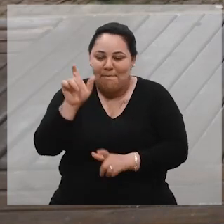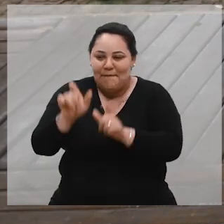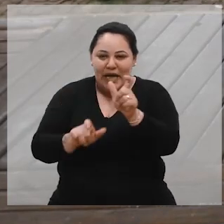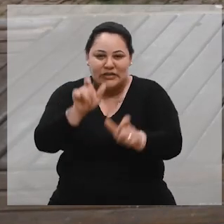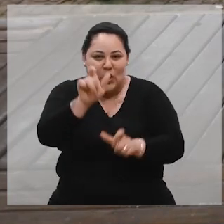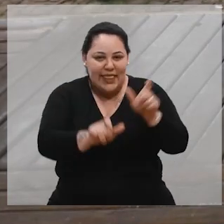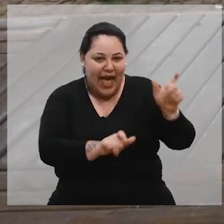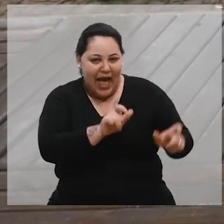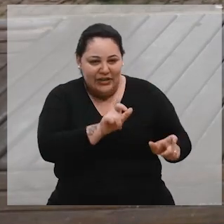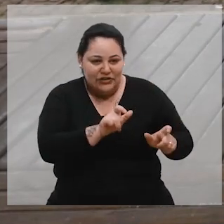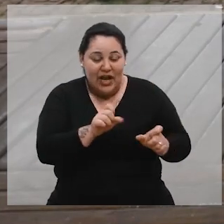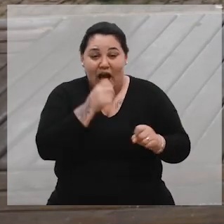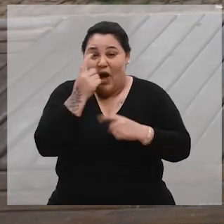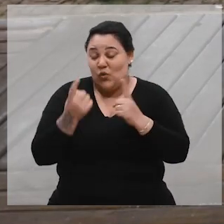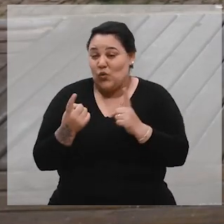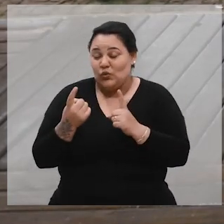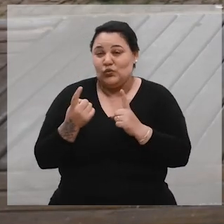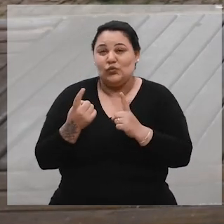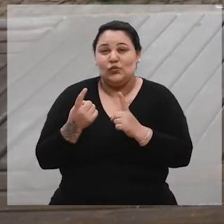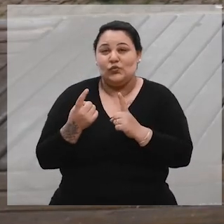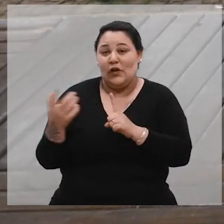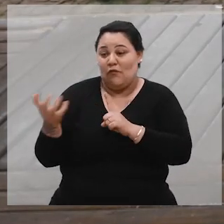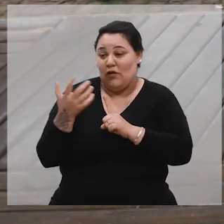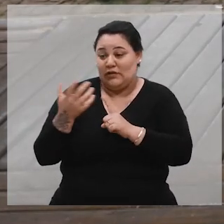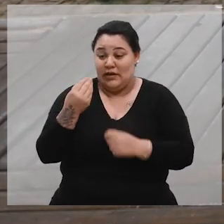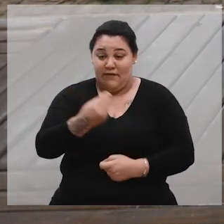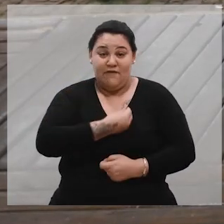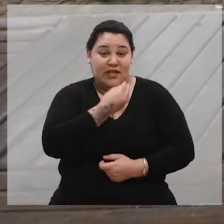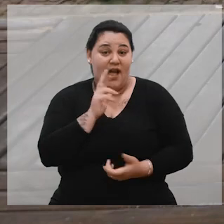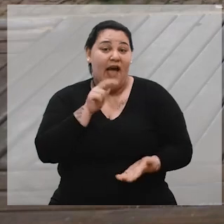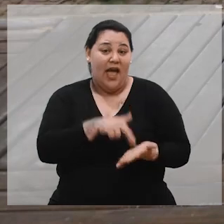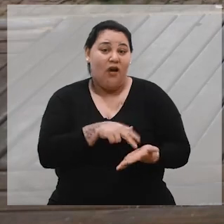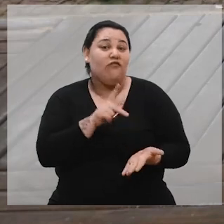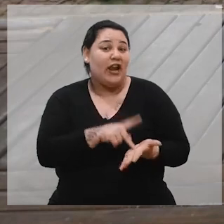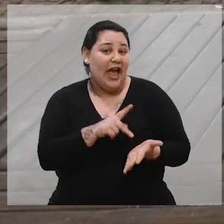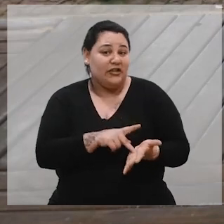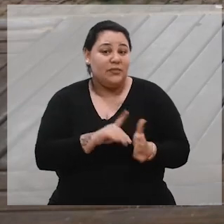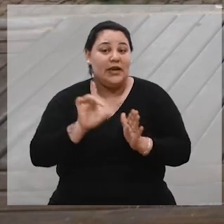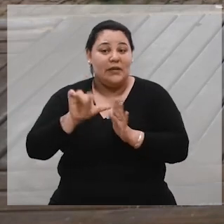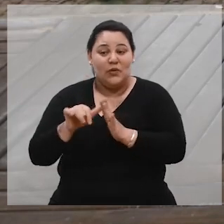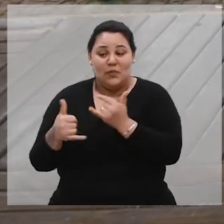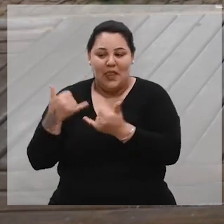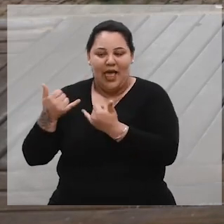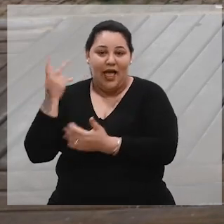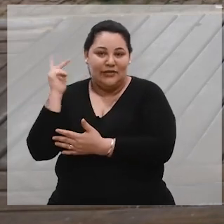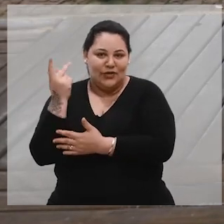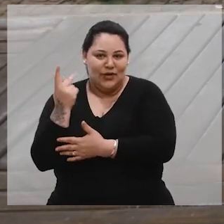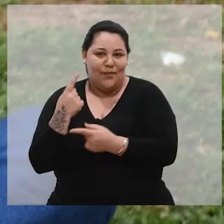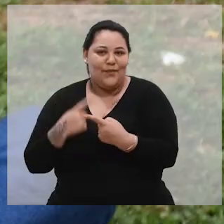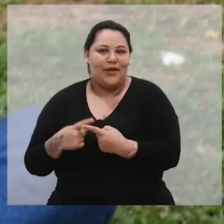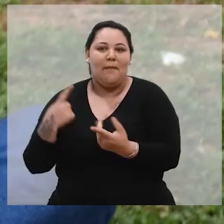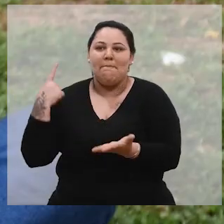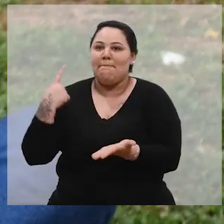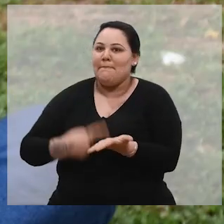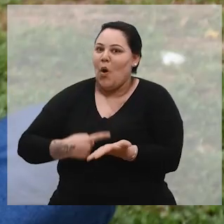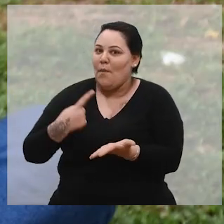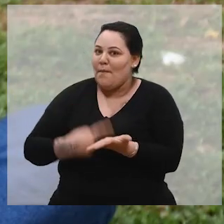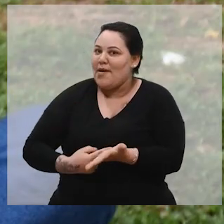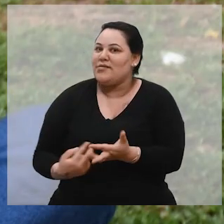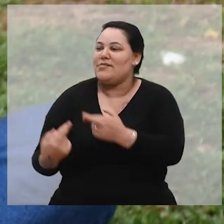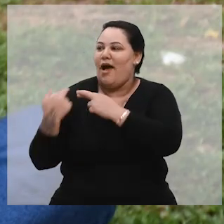deles inspirados, né, na vida real, para depois ficcionar, porque é muito compromisso, é